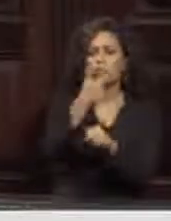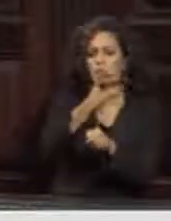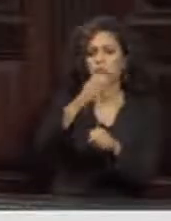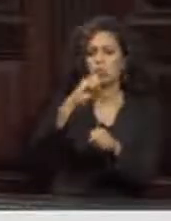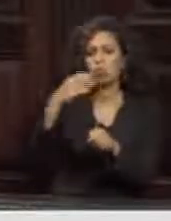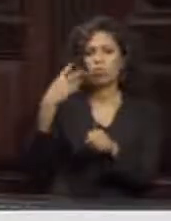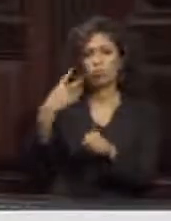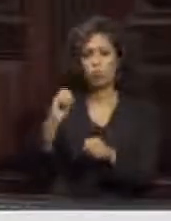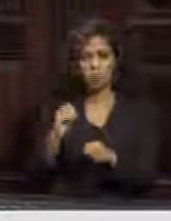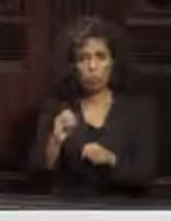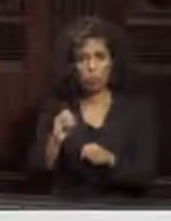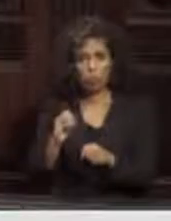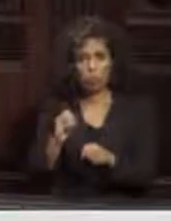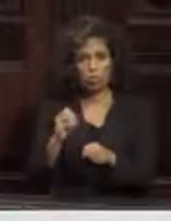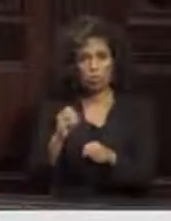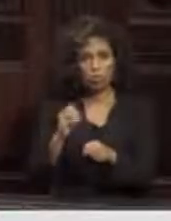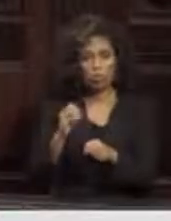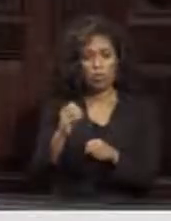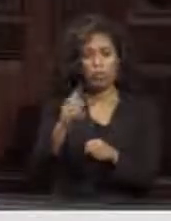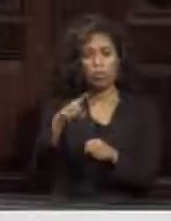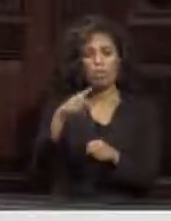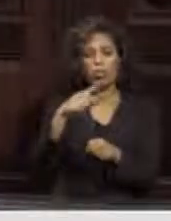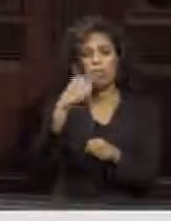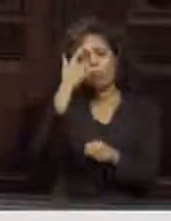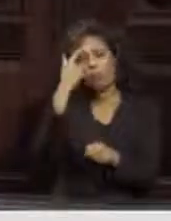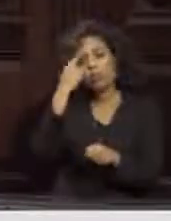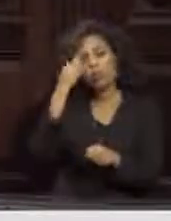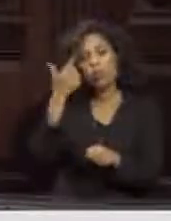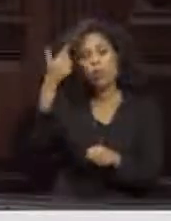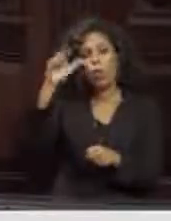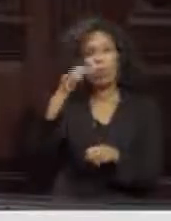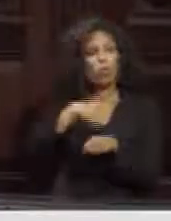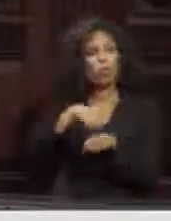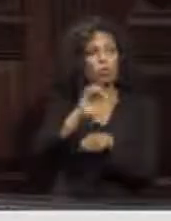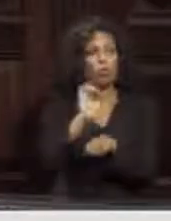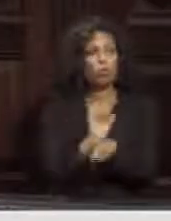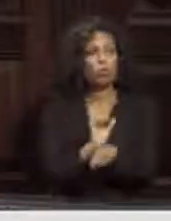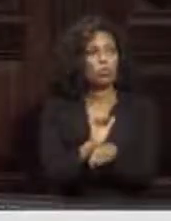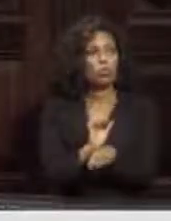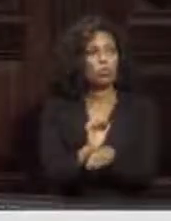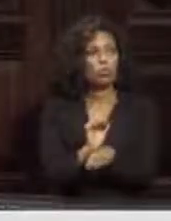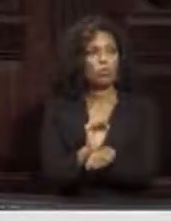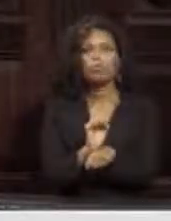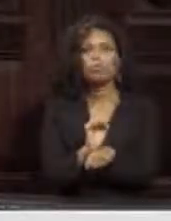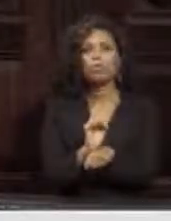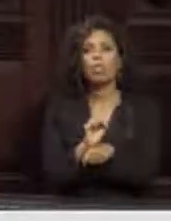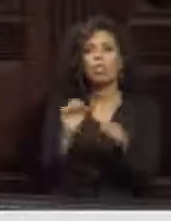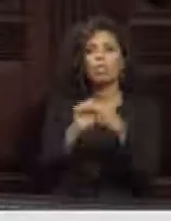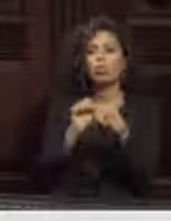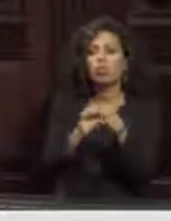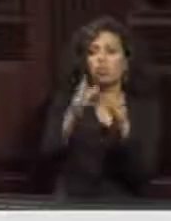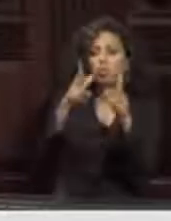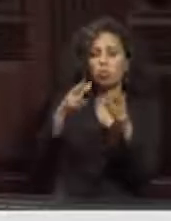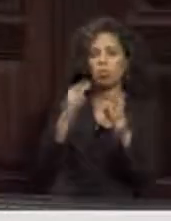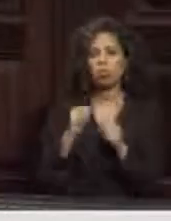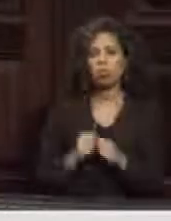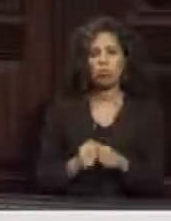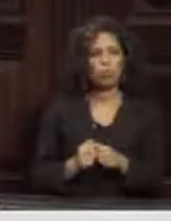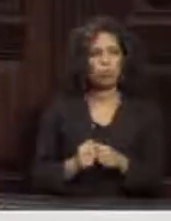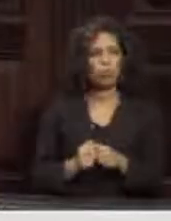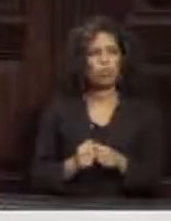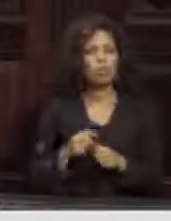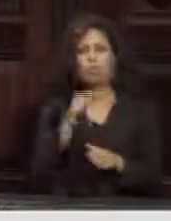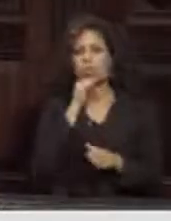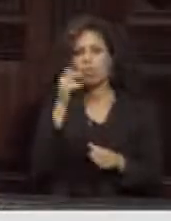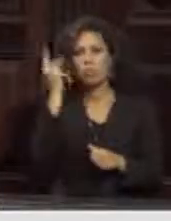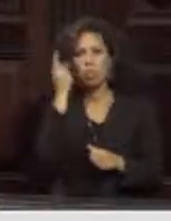estados façam a sua adesão, como o meu estado natal, que parece que já o fez, do Espírito Santo, São